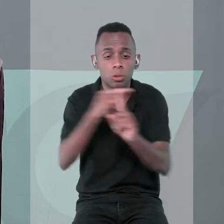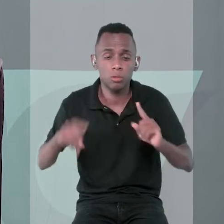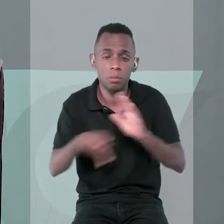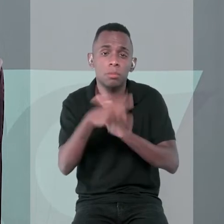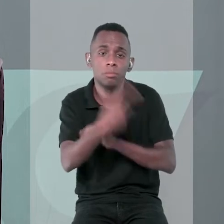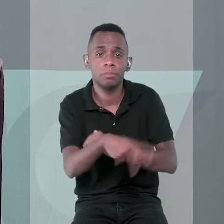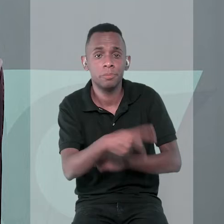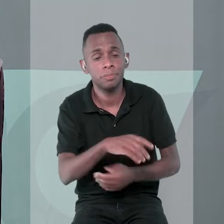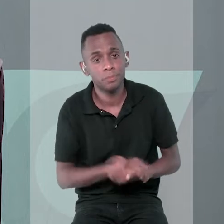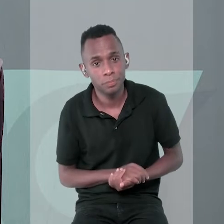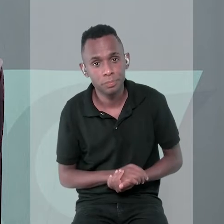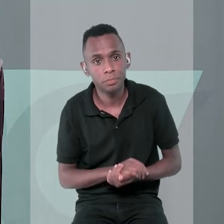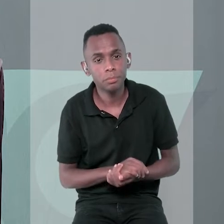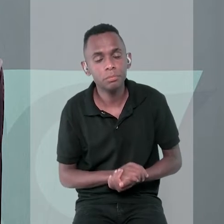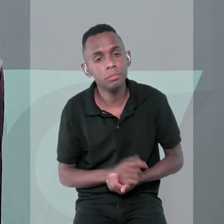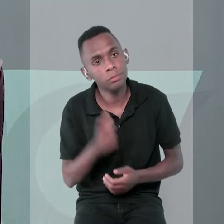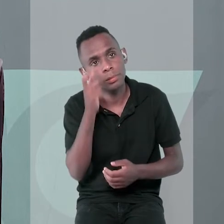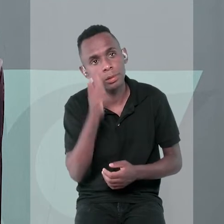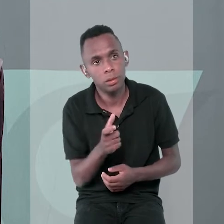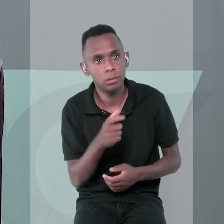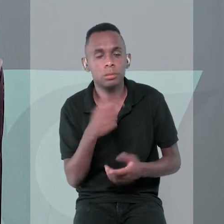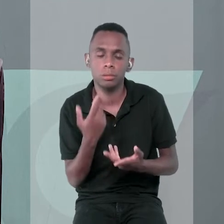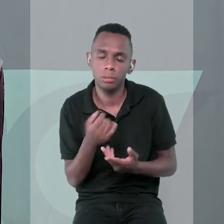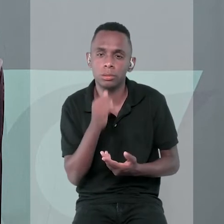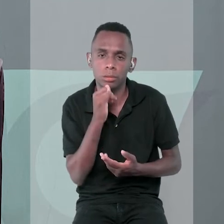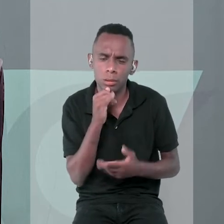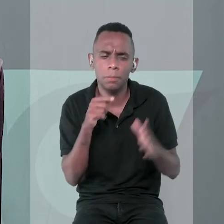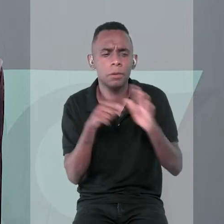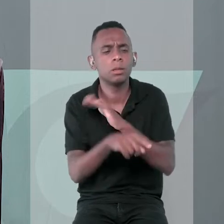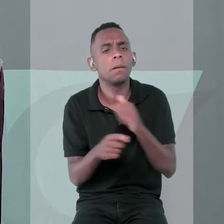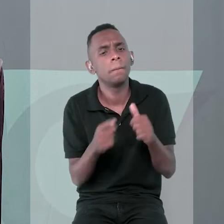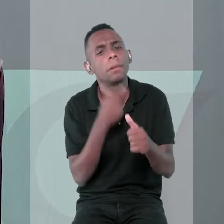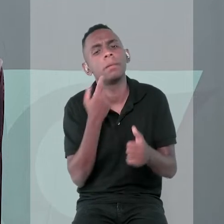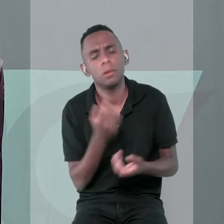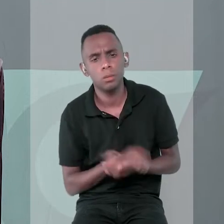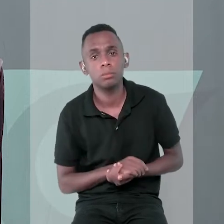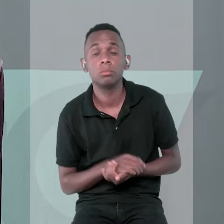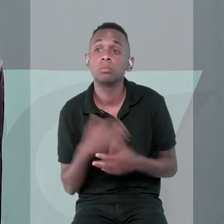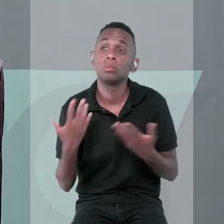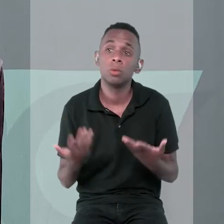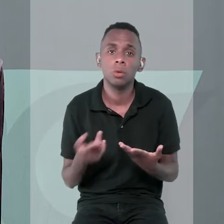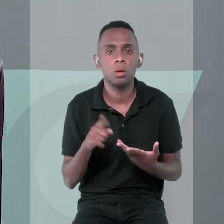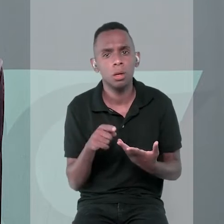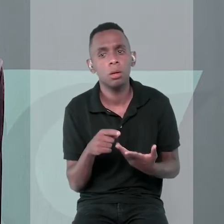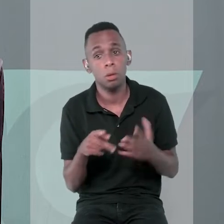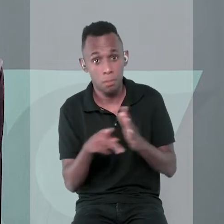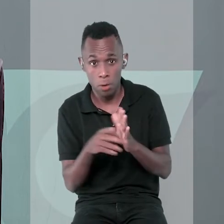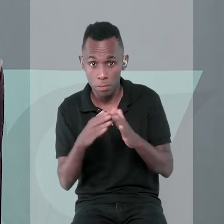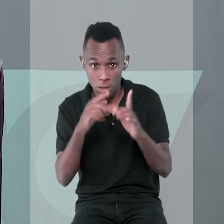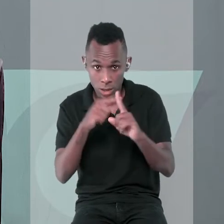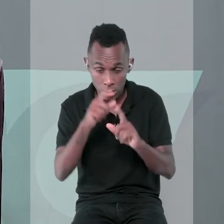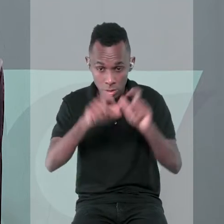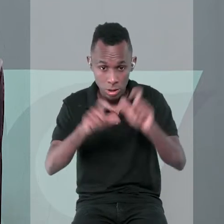dela. E é muito interessante, quando vão perguntar para ela a primeira vez assim, olha, isso os clérigos,